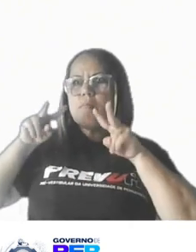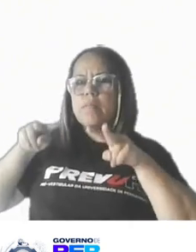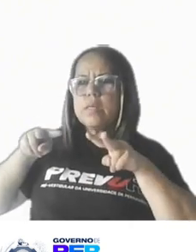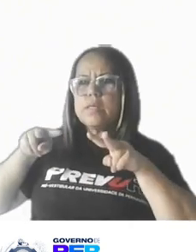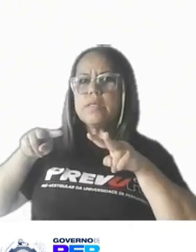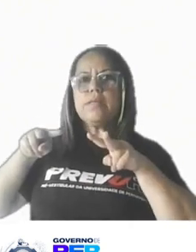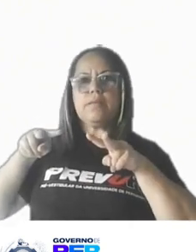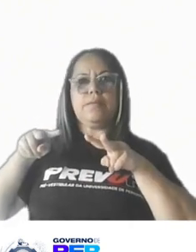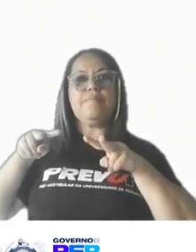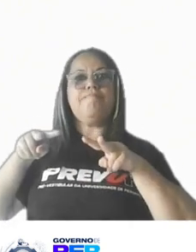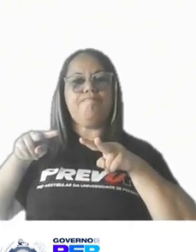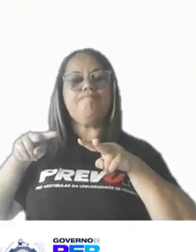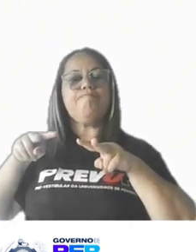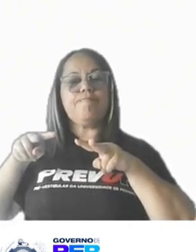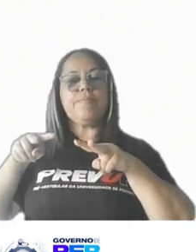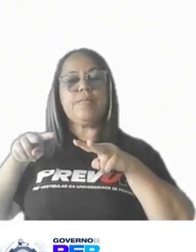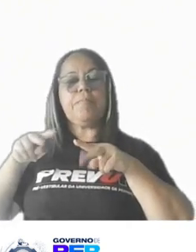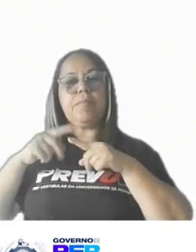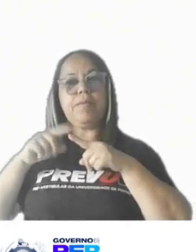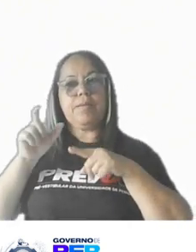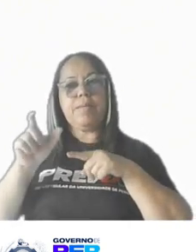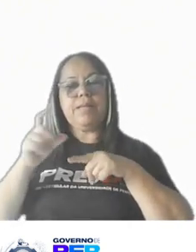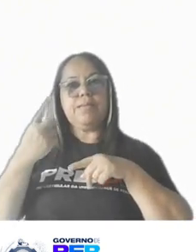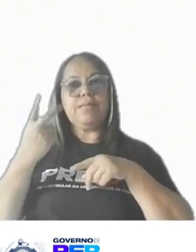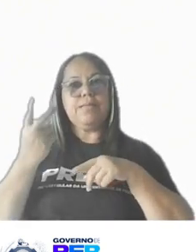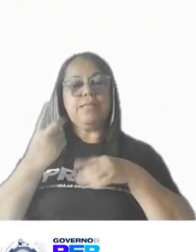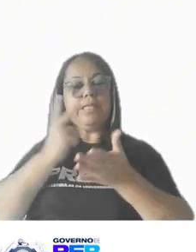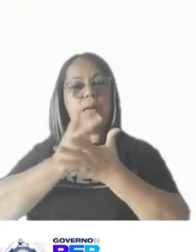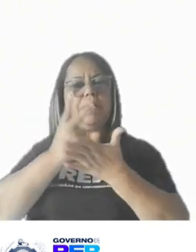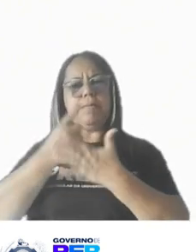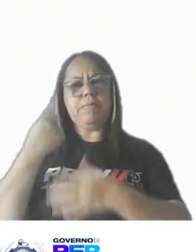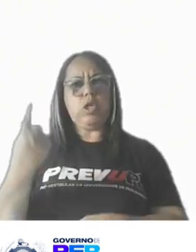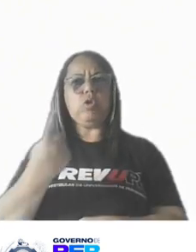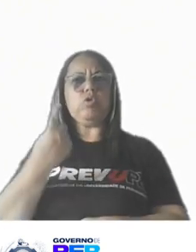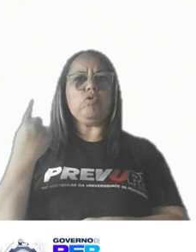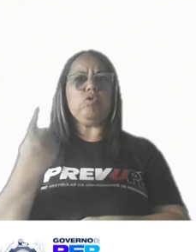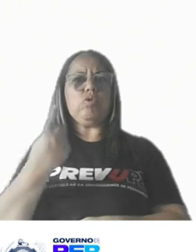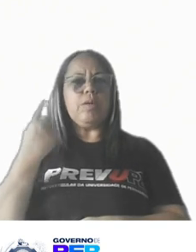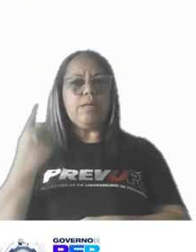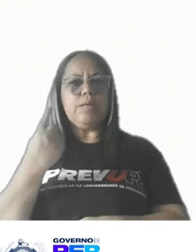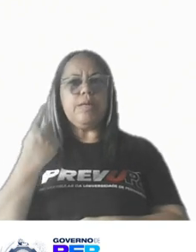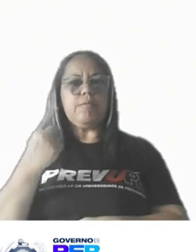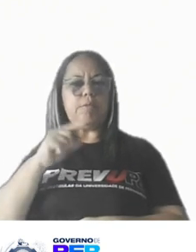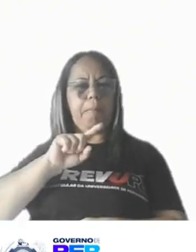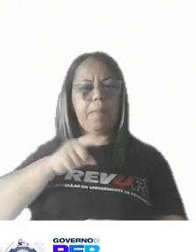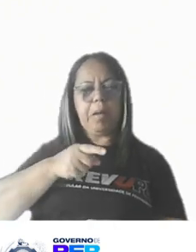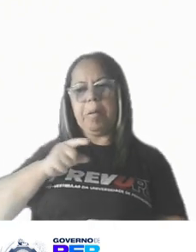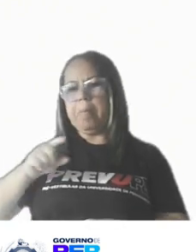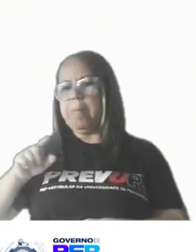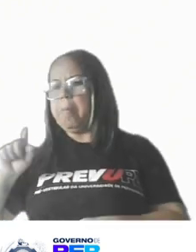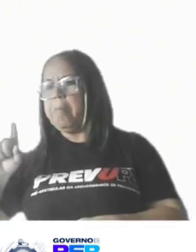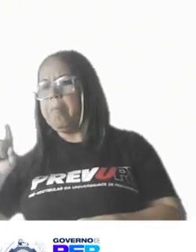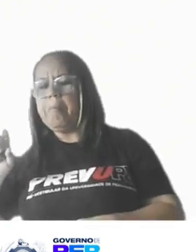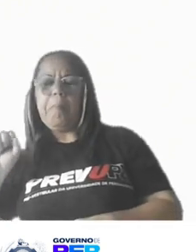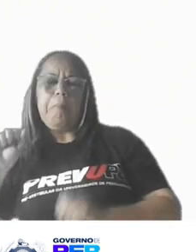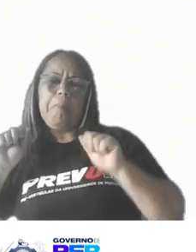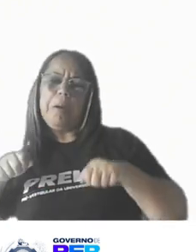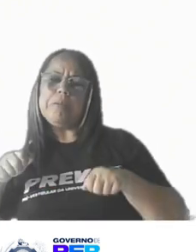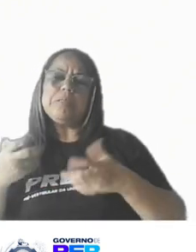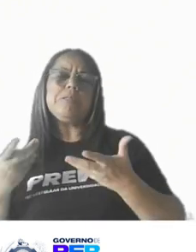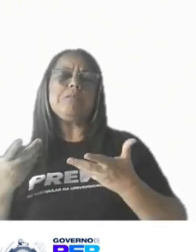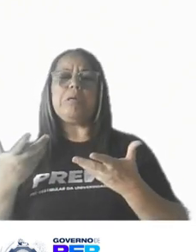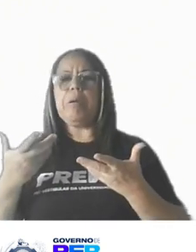e aparece sempre isolado do restante da oração por algum sinal de pontuação. Pode ser vírgula,